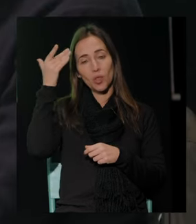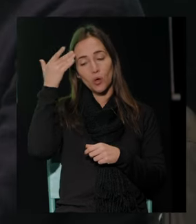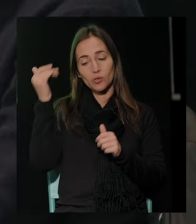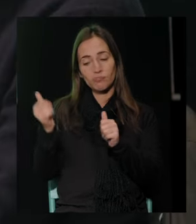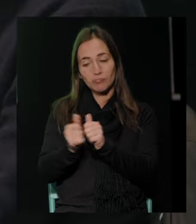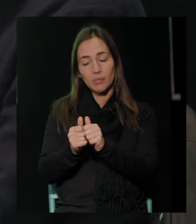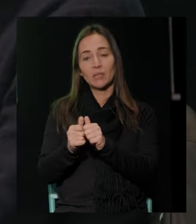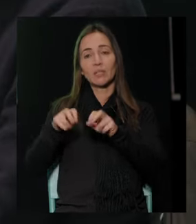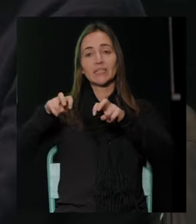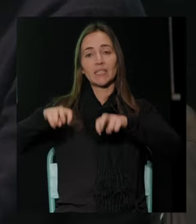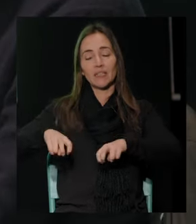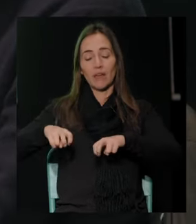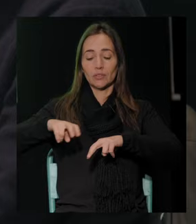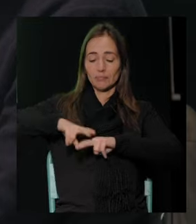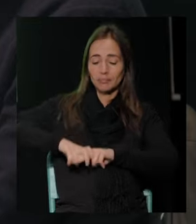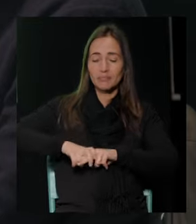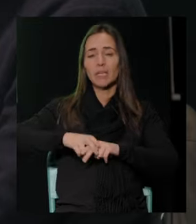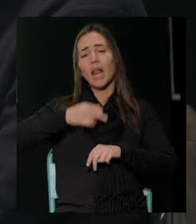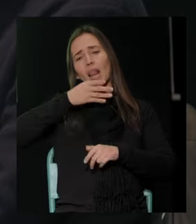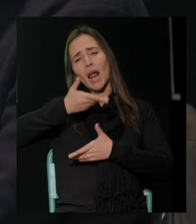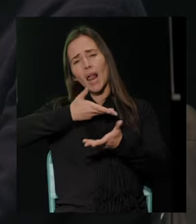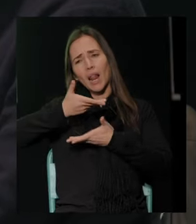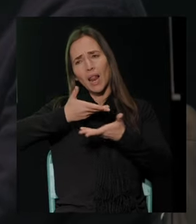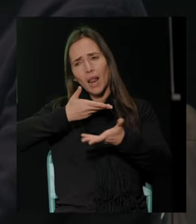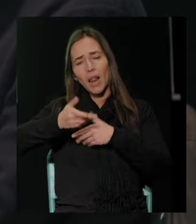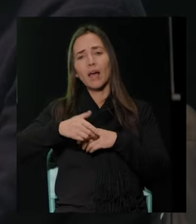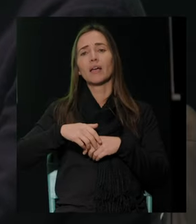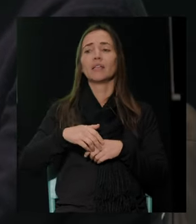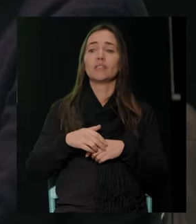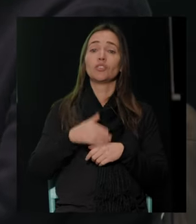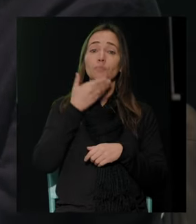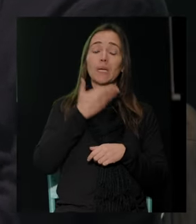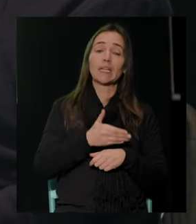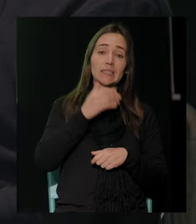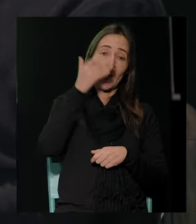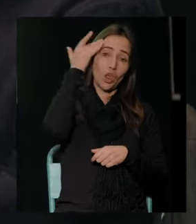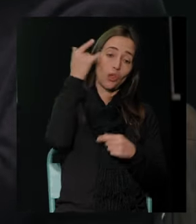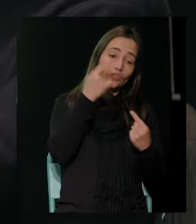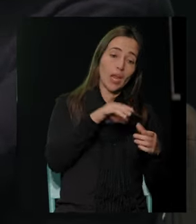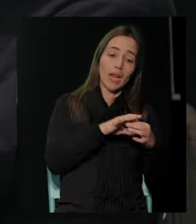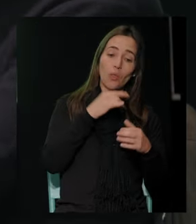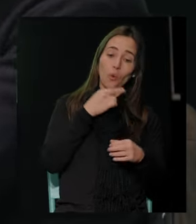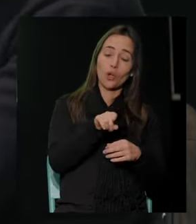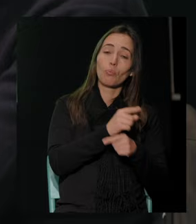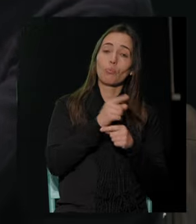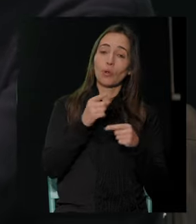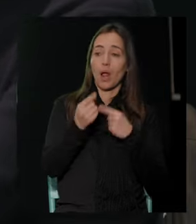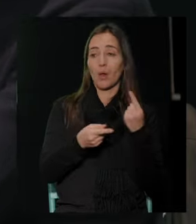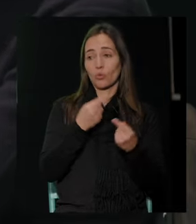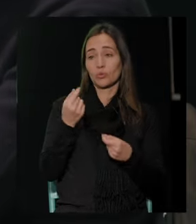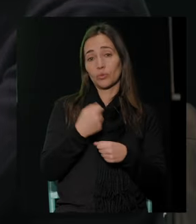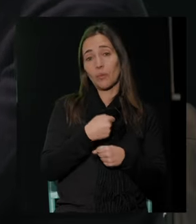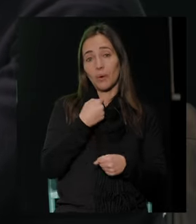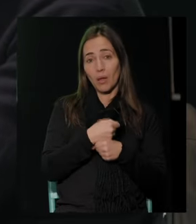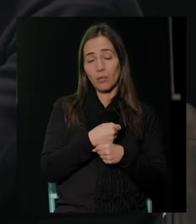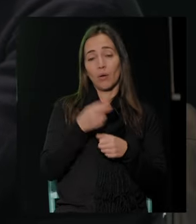a conversar, sentavam-se no colo deles, falaram imenso tempo. A experiência que esses idosos tinham em relação ao rio, porque alguns tinham trabalhado,